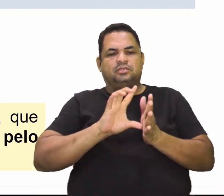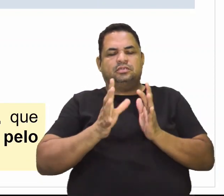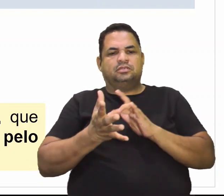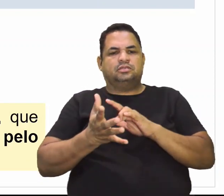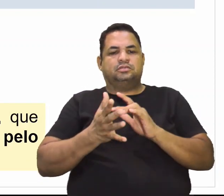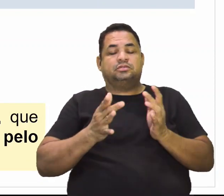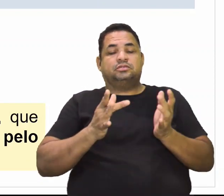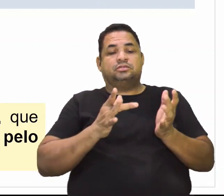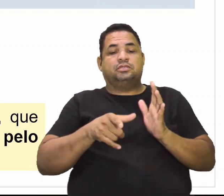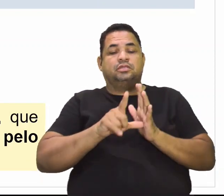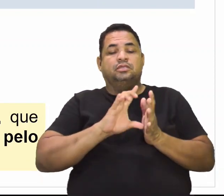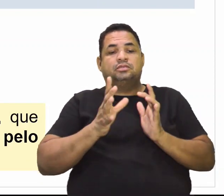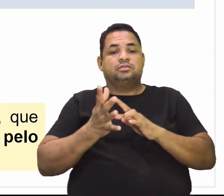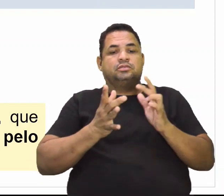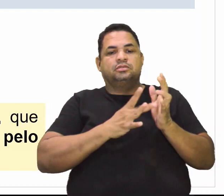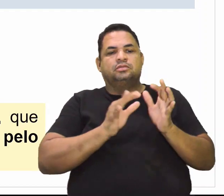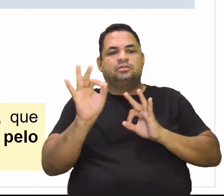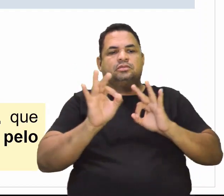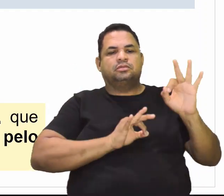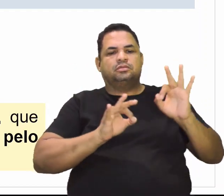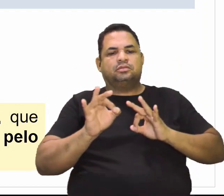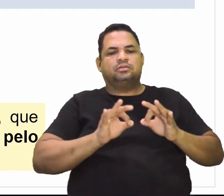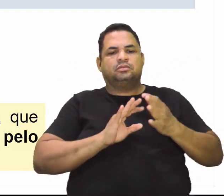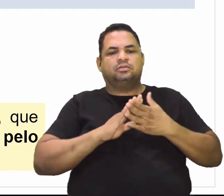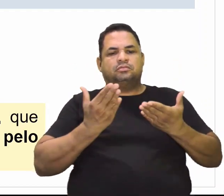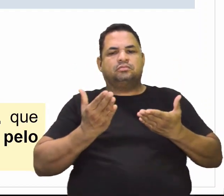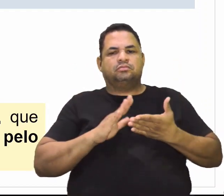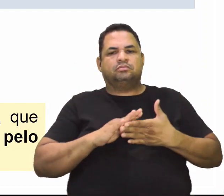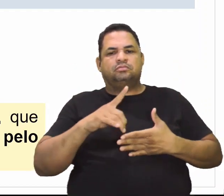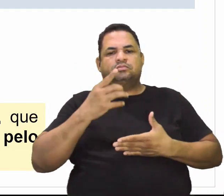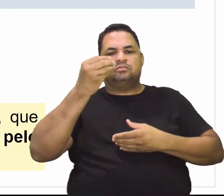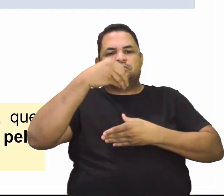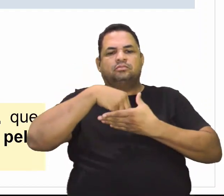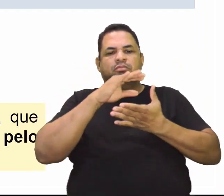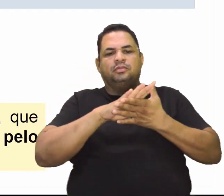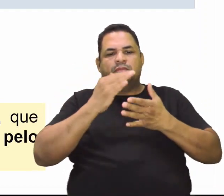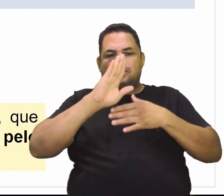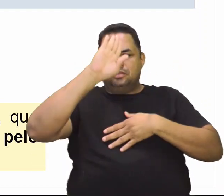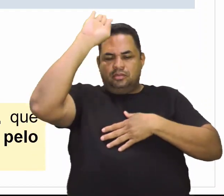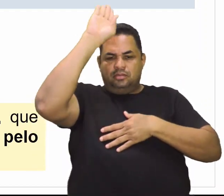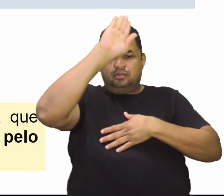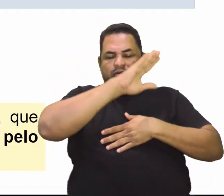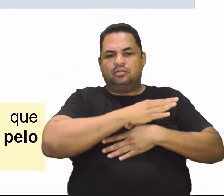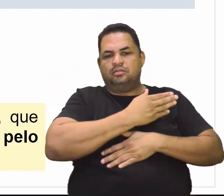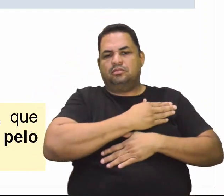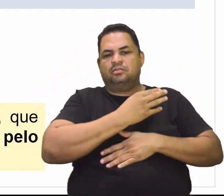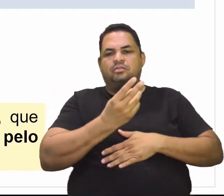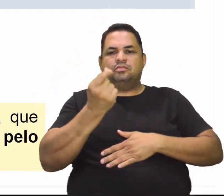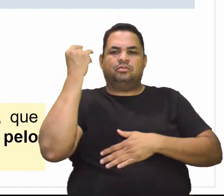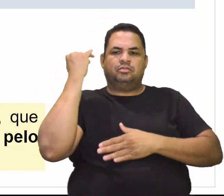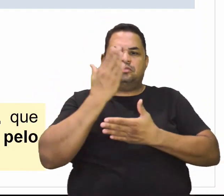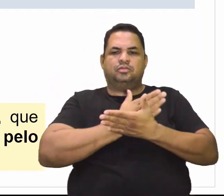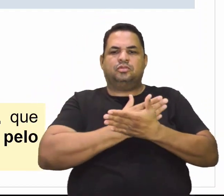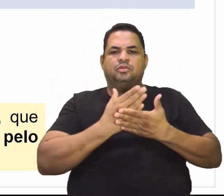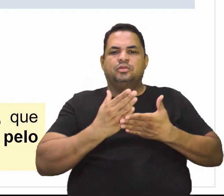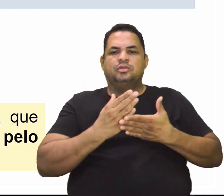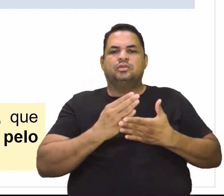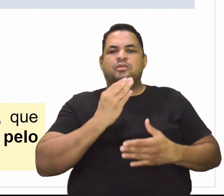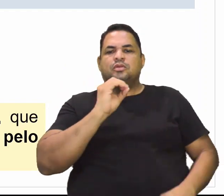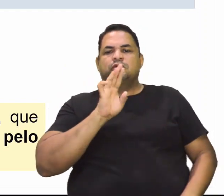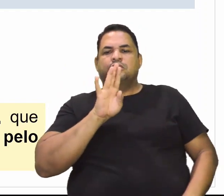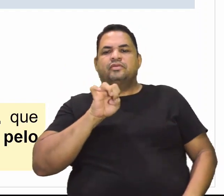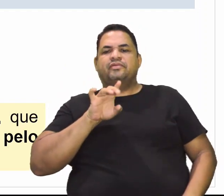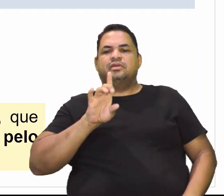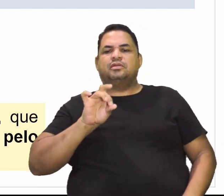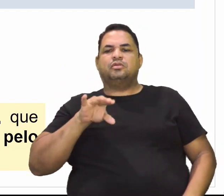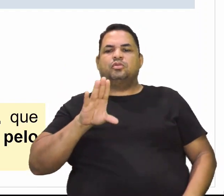Império se implanta, é consolidado dentro da Roma Antiga. O Império Romano começou com Otaviano